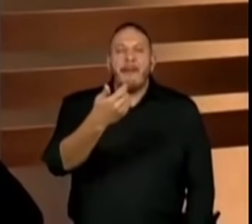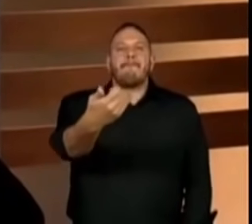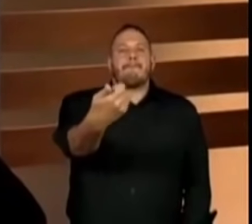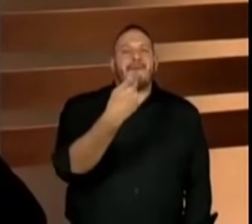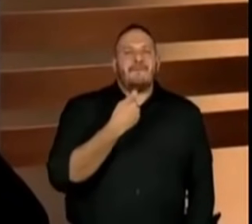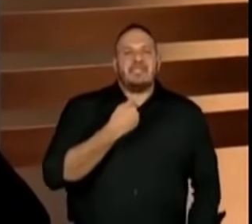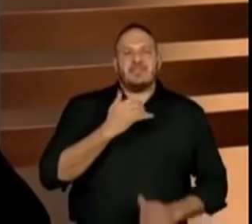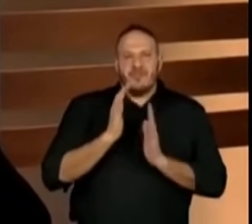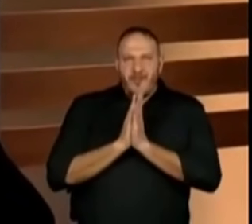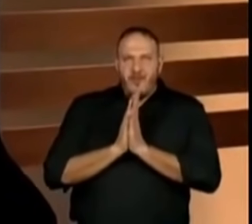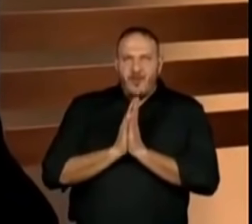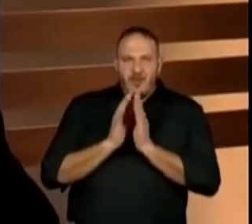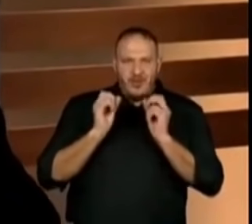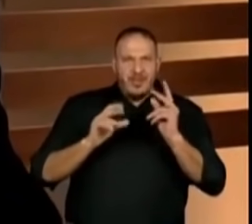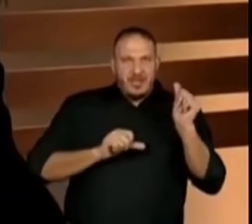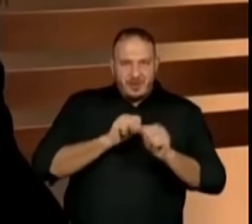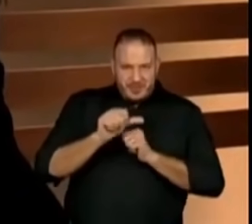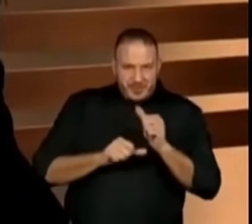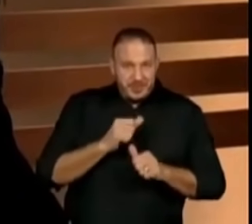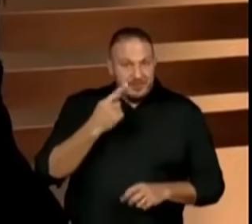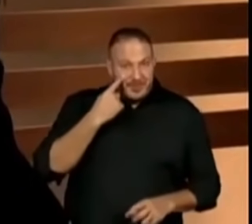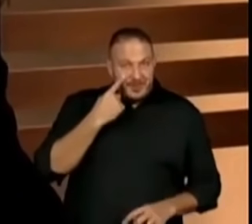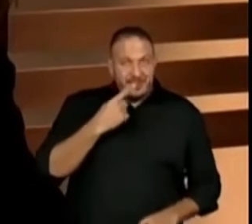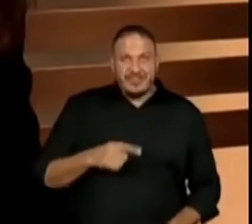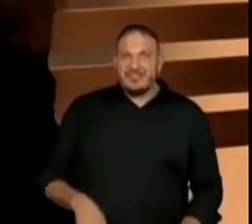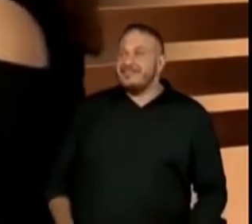de posição, ok? Então vamos lá.